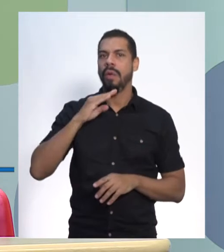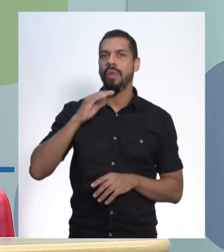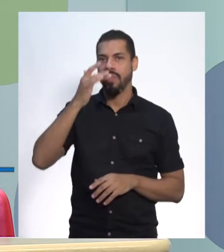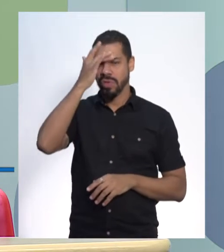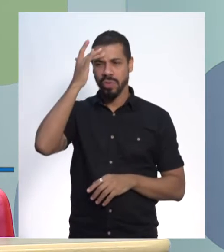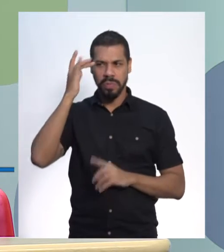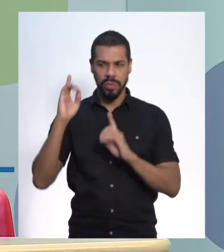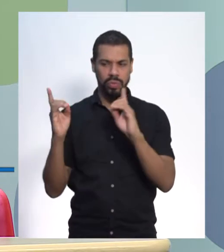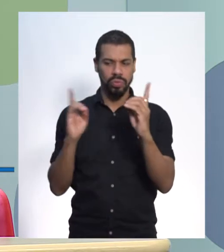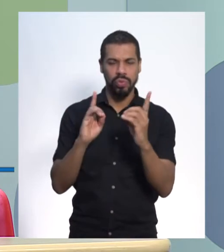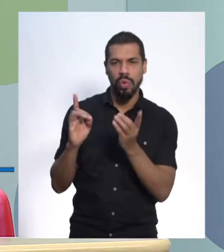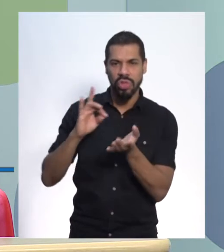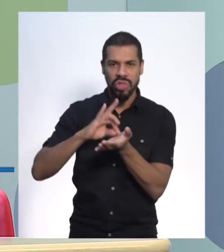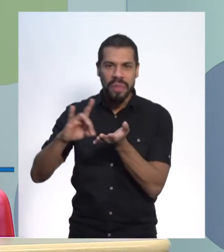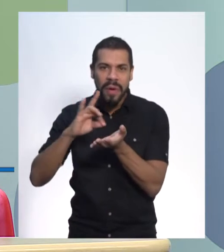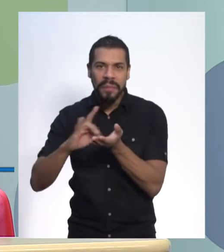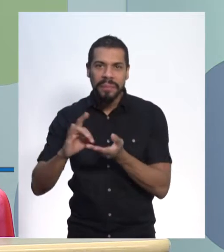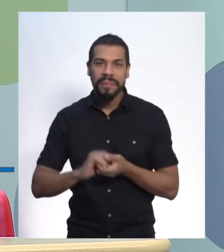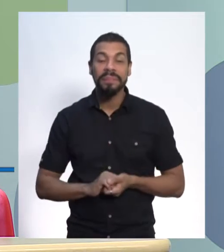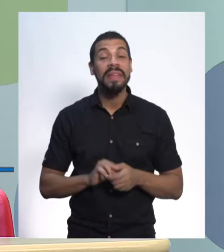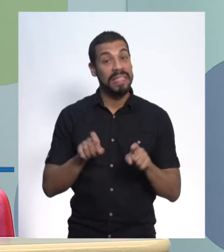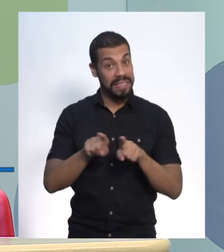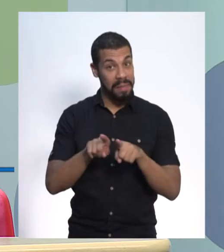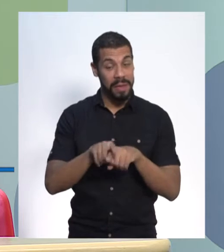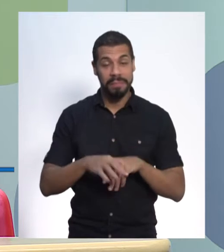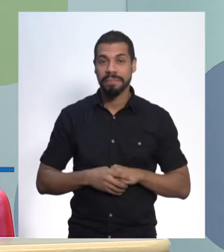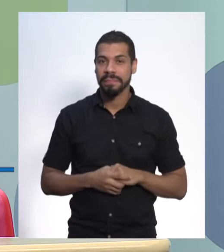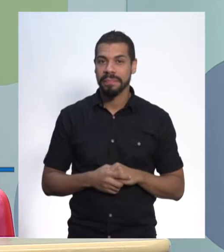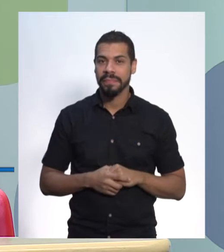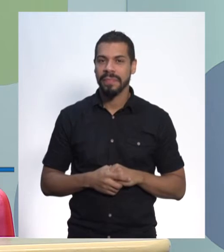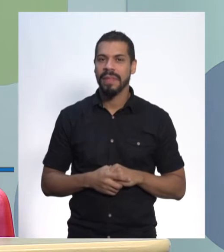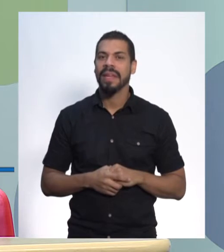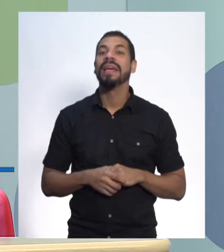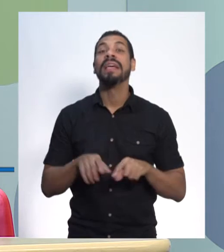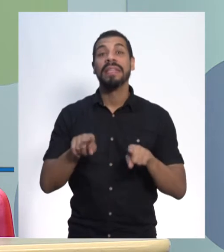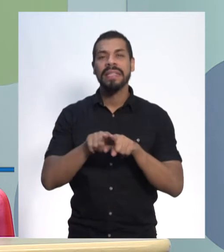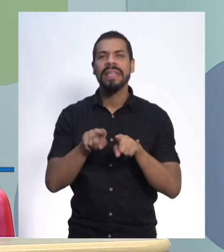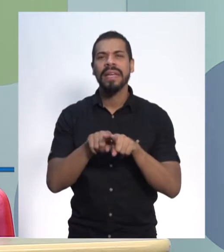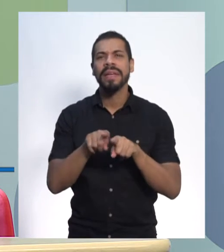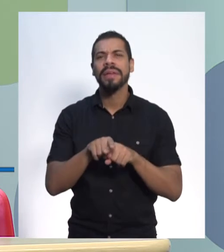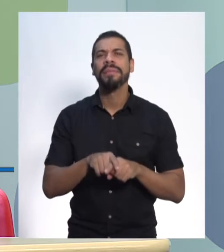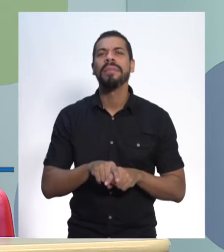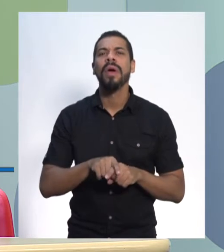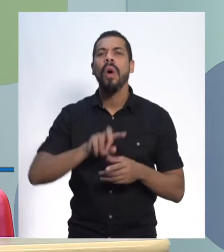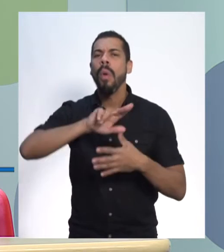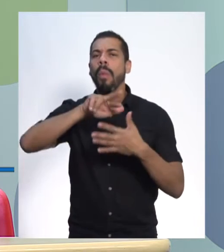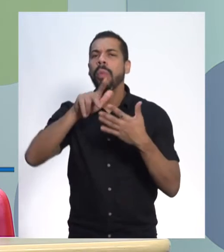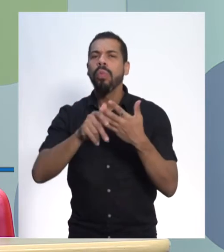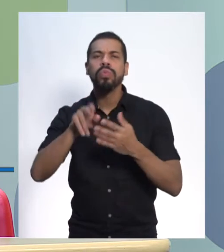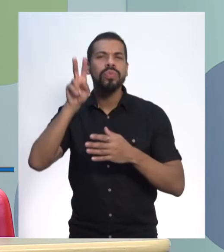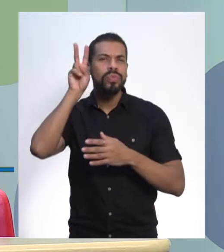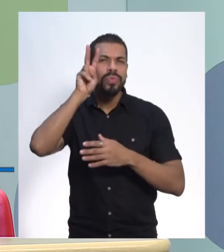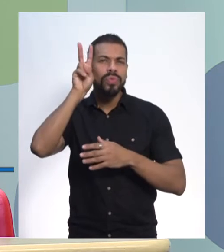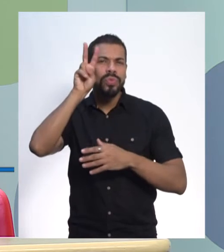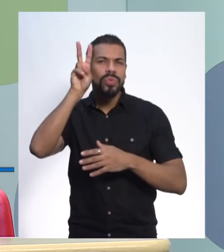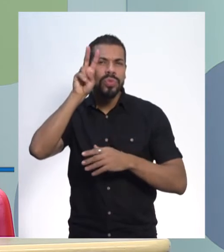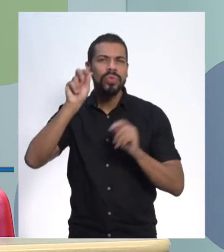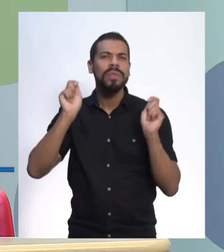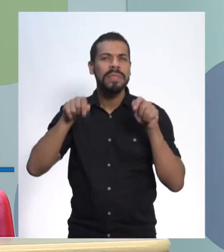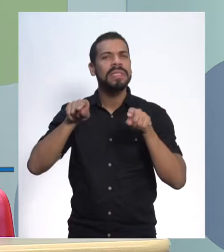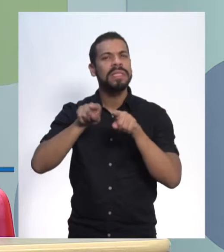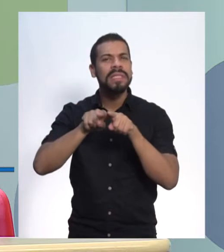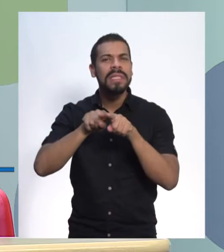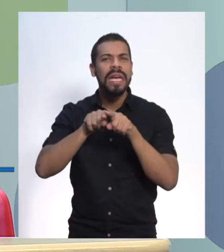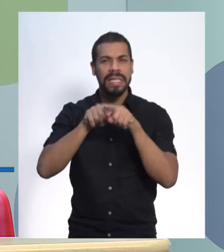seus inimigos, né? A gente tem um modelo ali do anti-herói também. E aí tem o Percy Jackson, que a gente pensa no herói, né? Na verdade, uma releitura dos